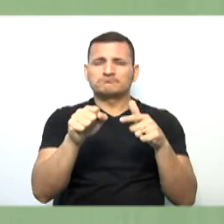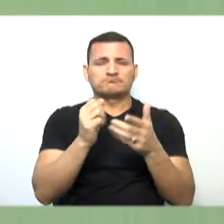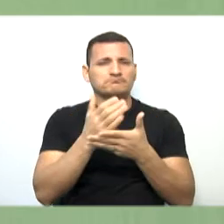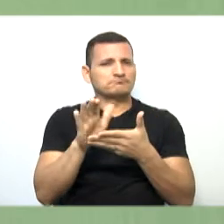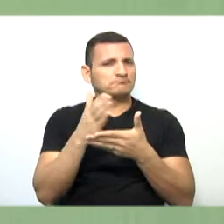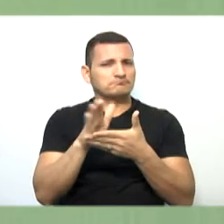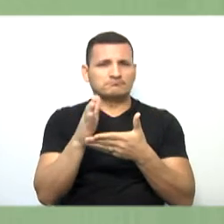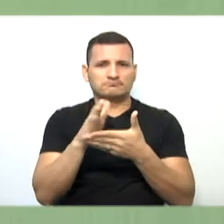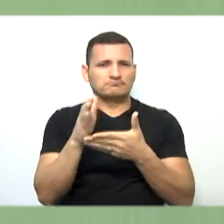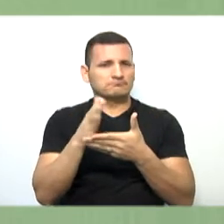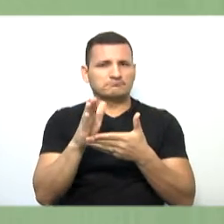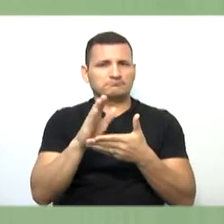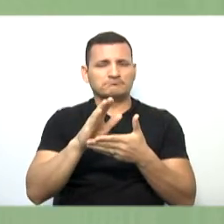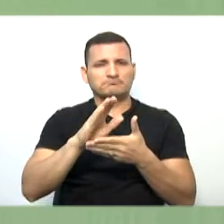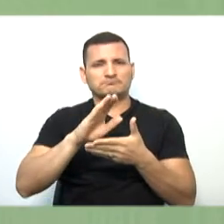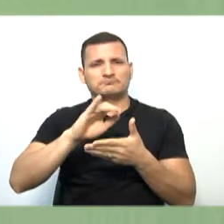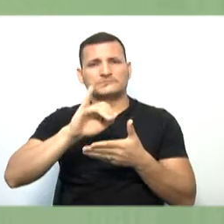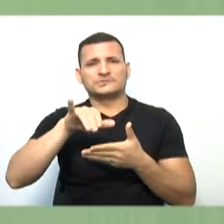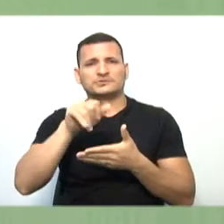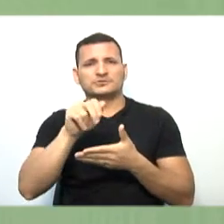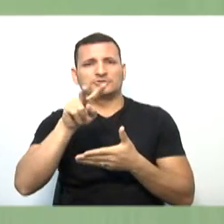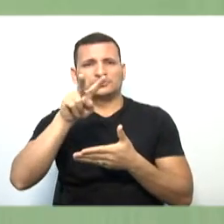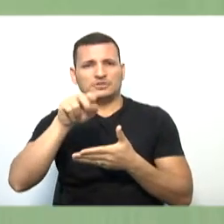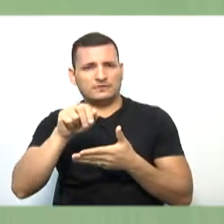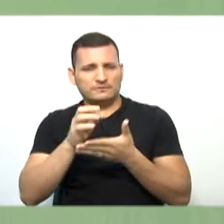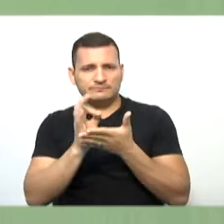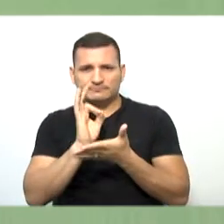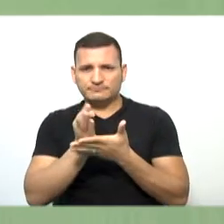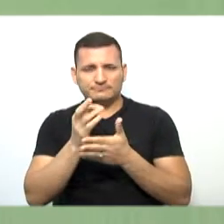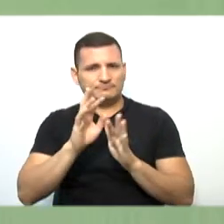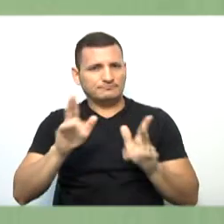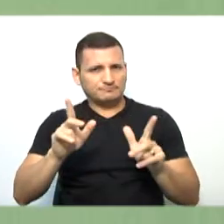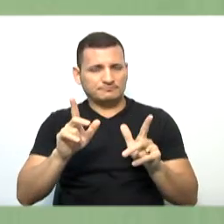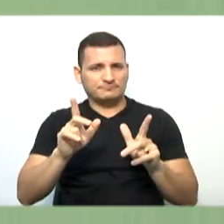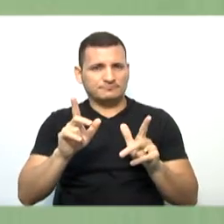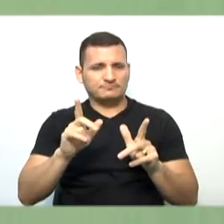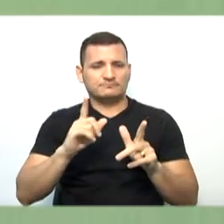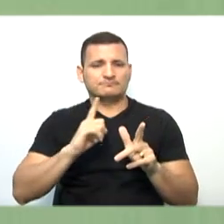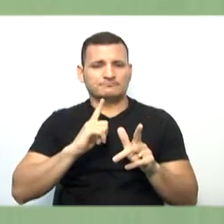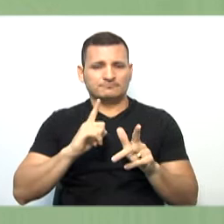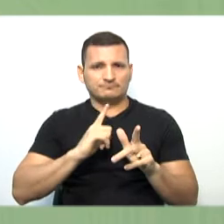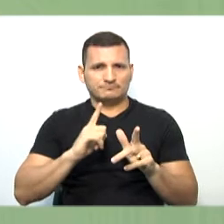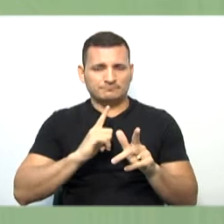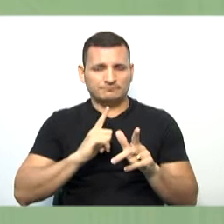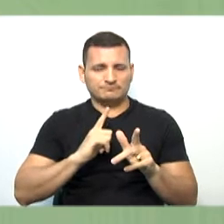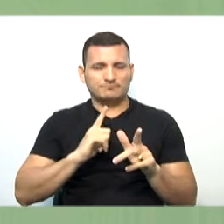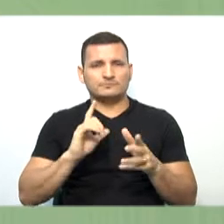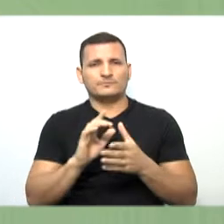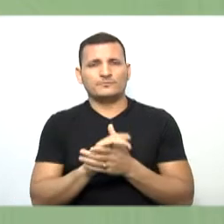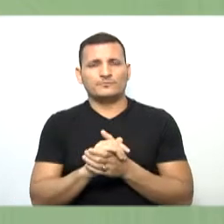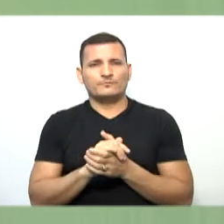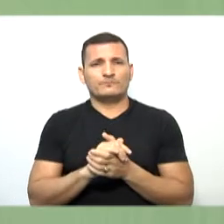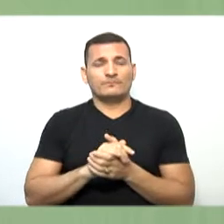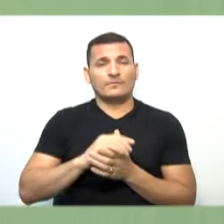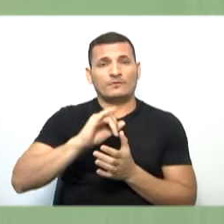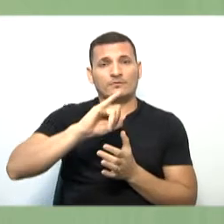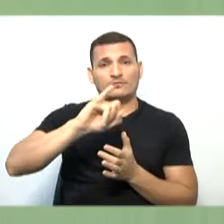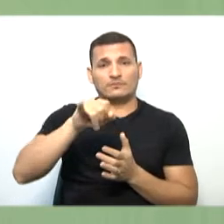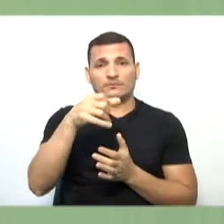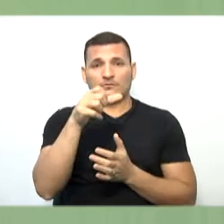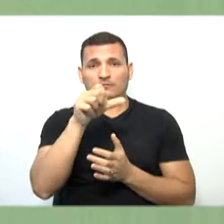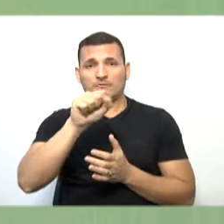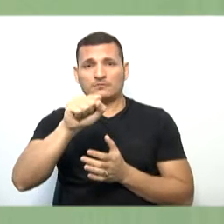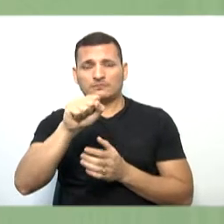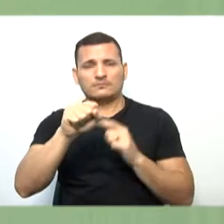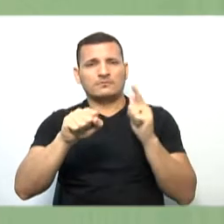com Java, certo? Eles têm funções diferentes. JavaScript